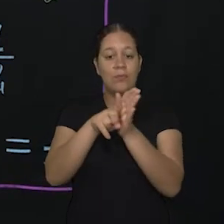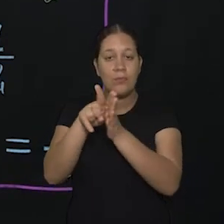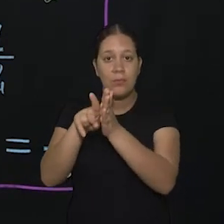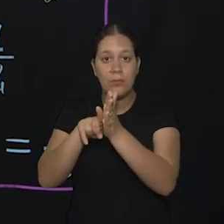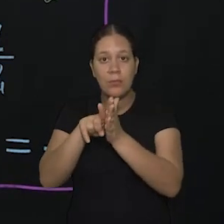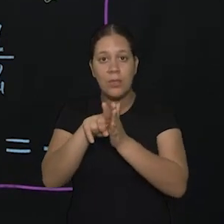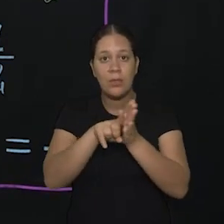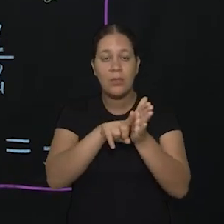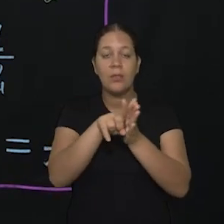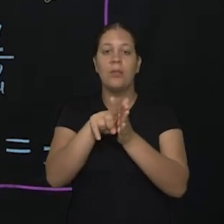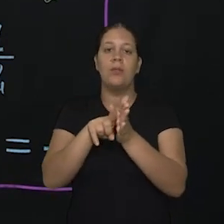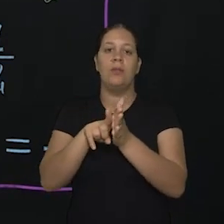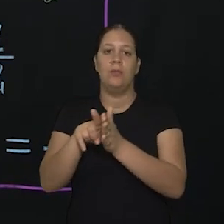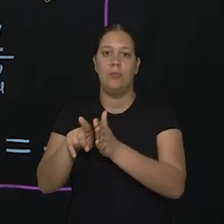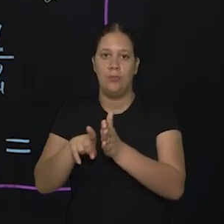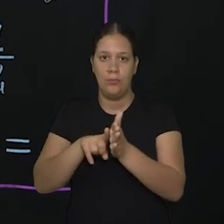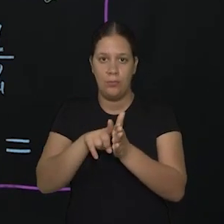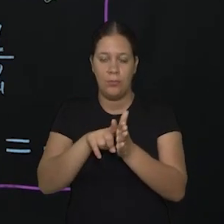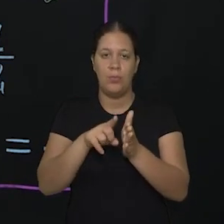verifiquem que